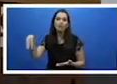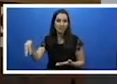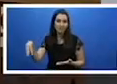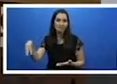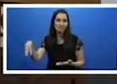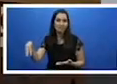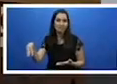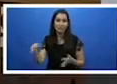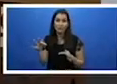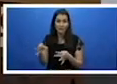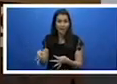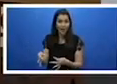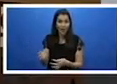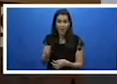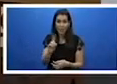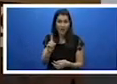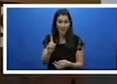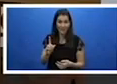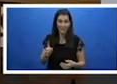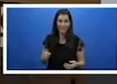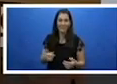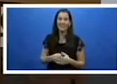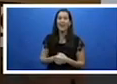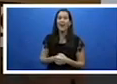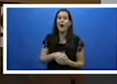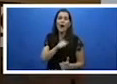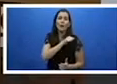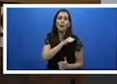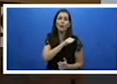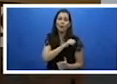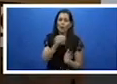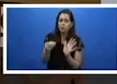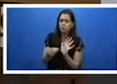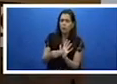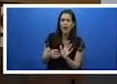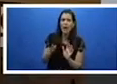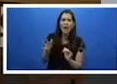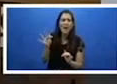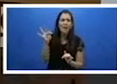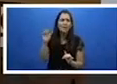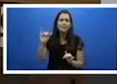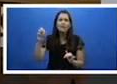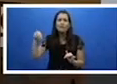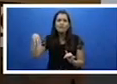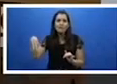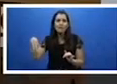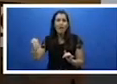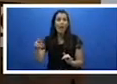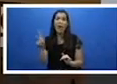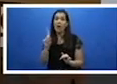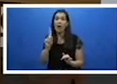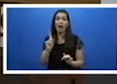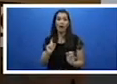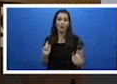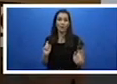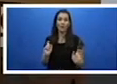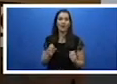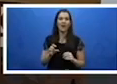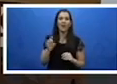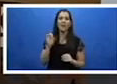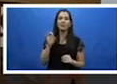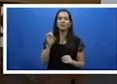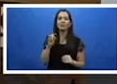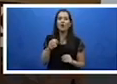a finalização da história, tá? A gente vê muitos alunos fazendo isso. Terminou a história, coloca fim. Não, se a